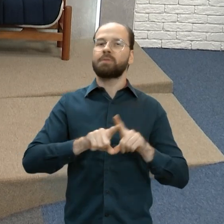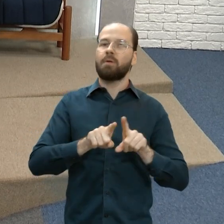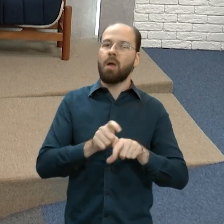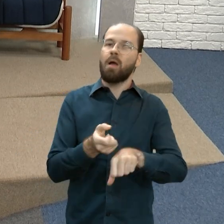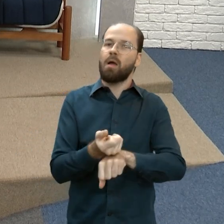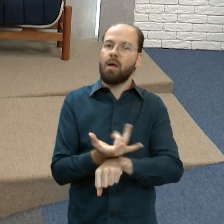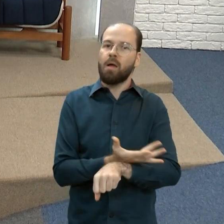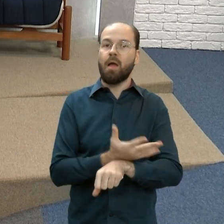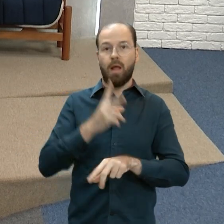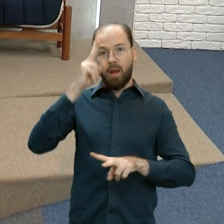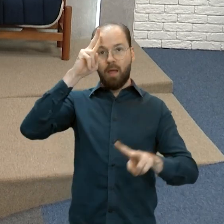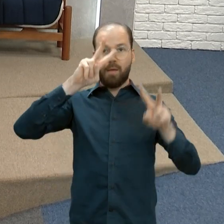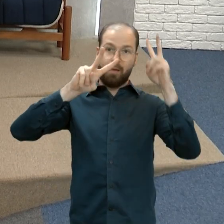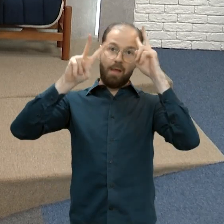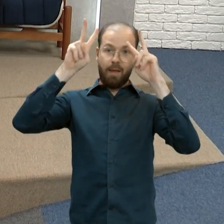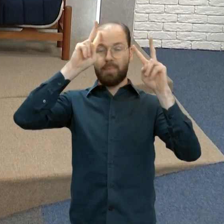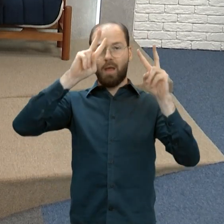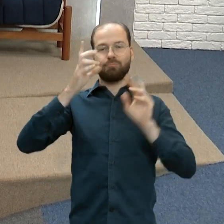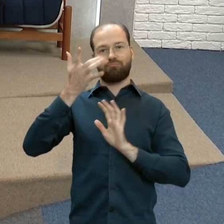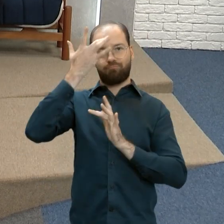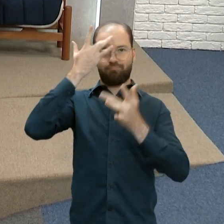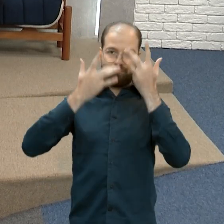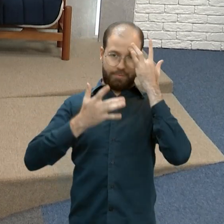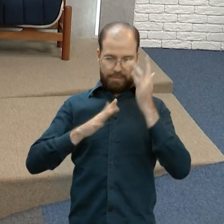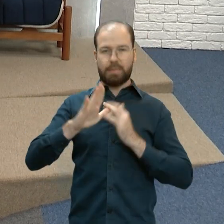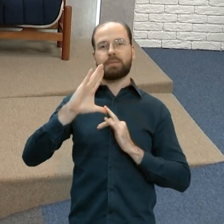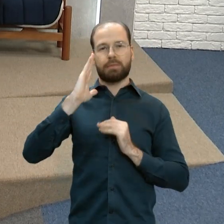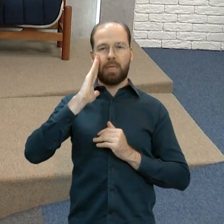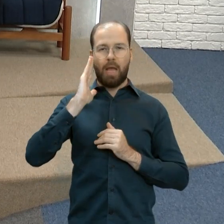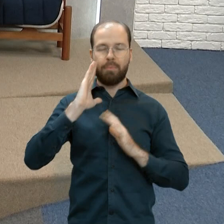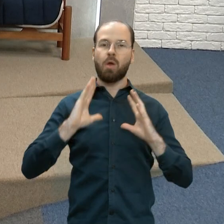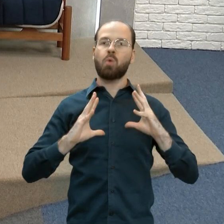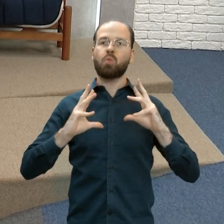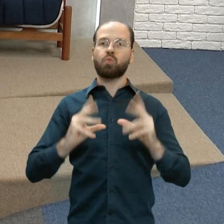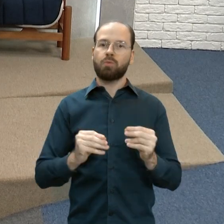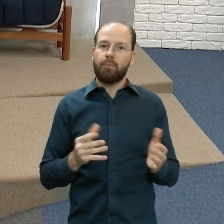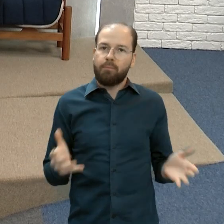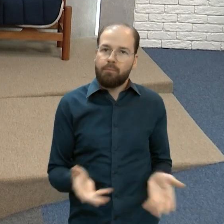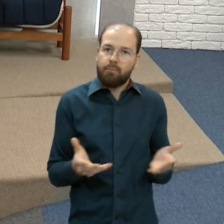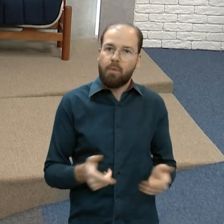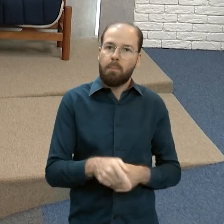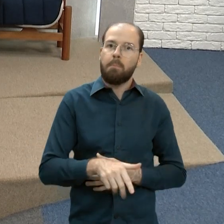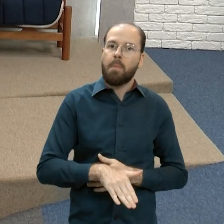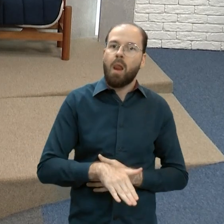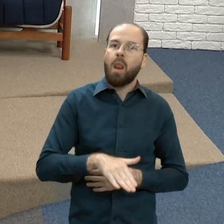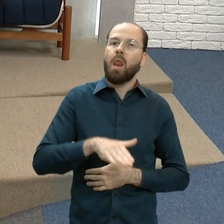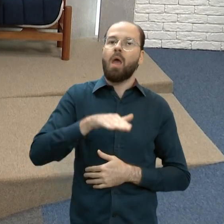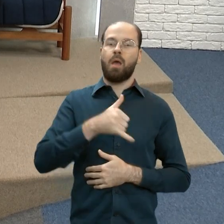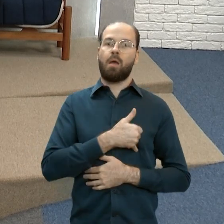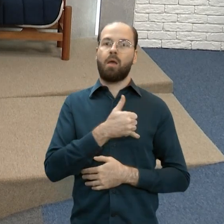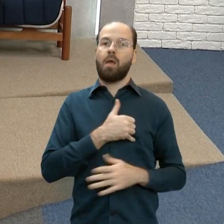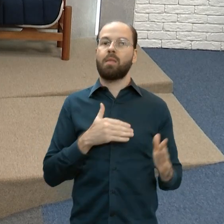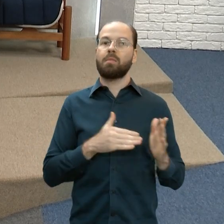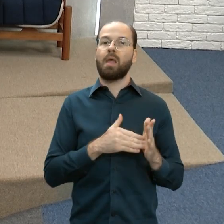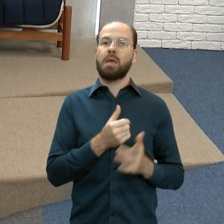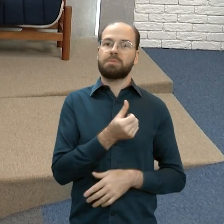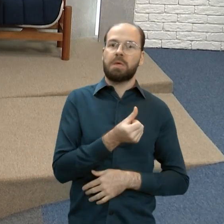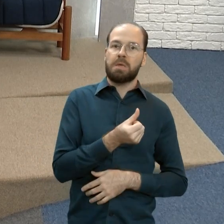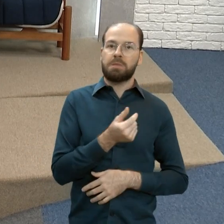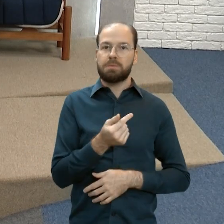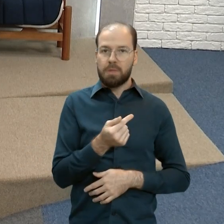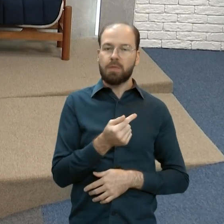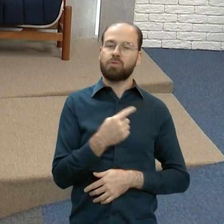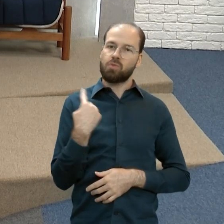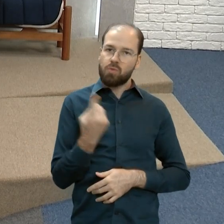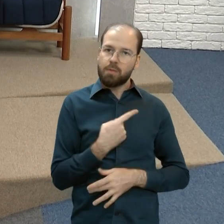né? A gente sabe também que toda a formação ali da criança, até uns 6, 7 anos, a gente formata